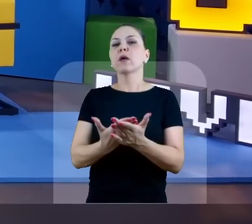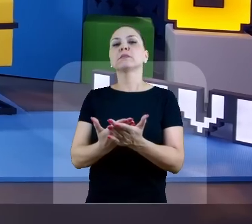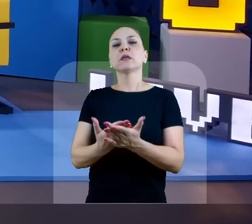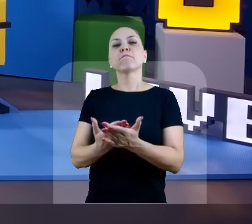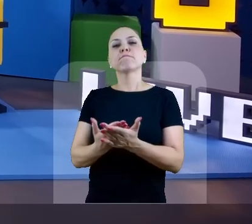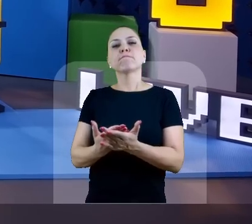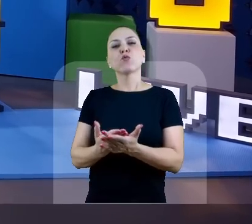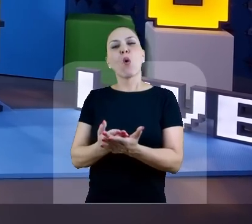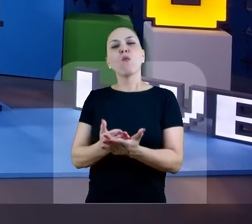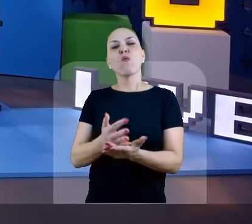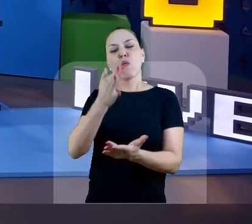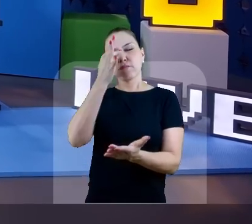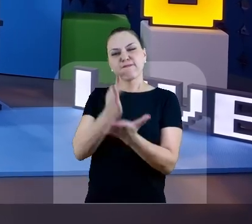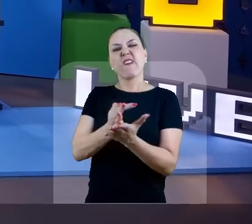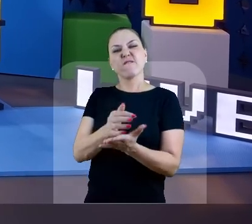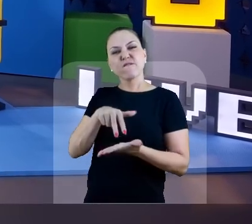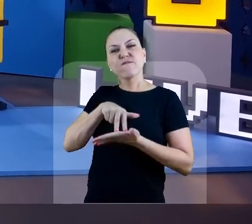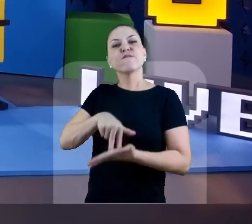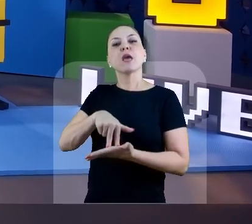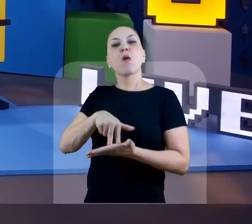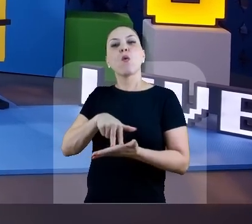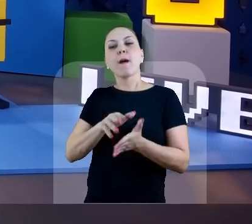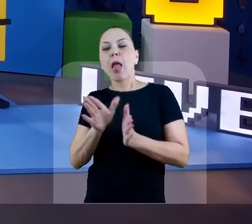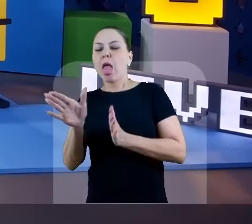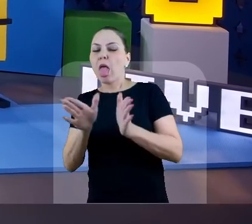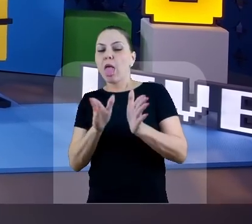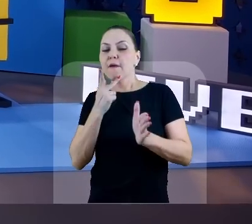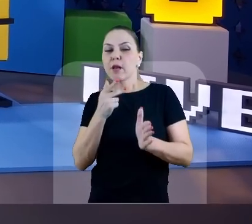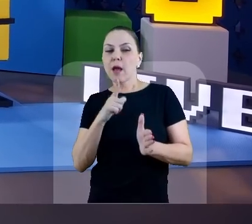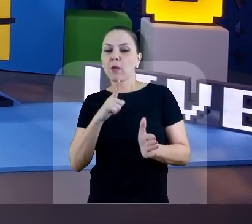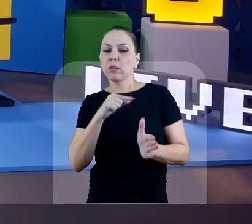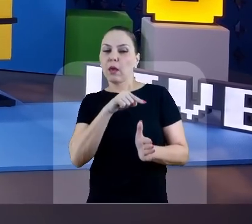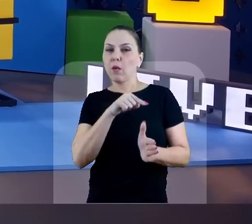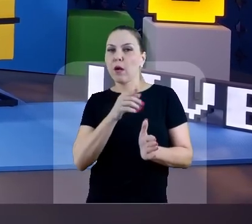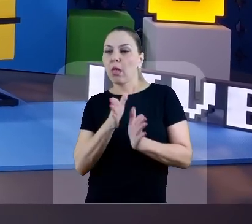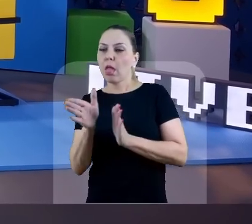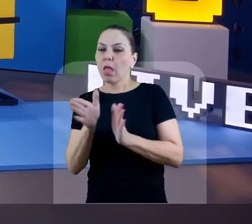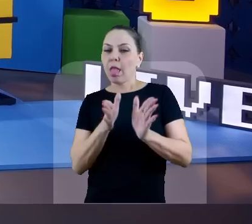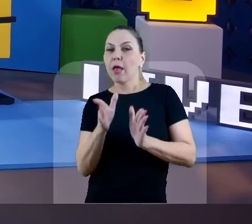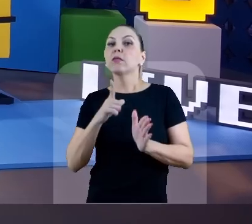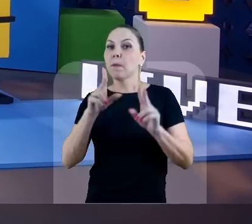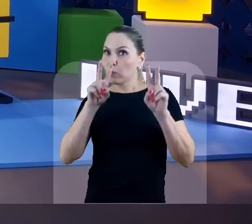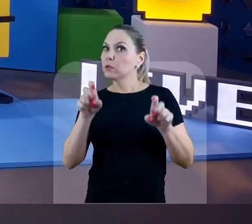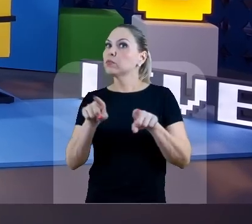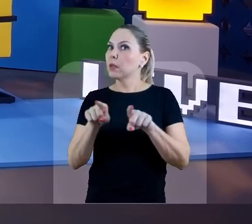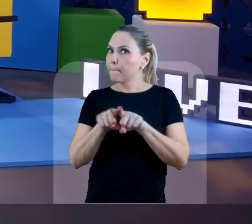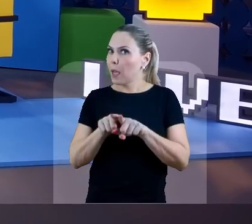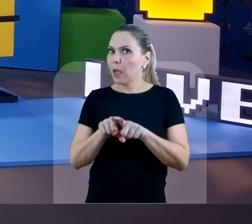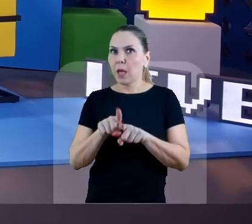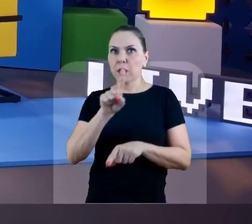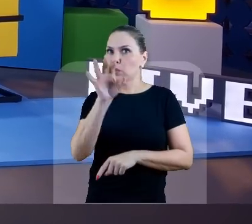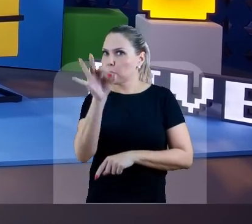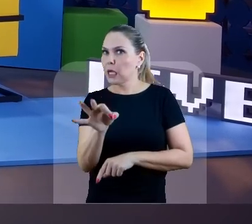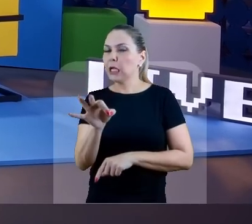a lealdade, é dupla mão. Quando vinha alguém e falava, eu tenho lealdade a você, peraí, eu também tenho que ter contigo, pô. Senão não vale, não dá